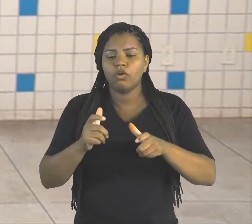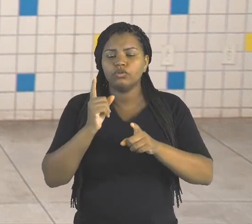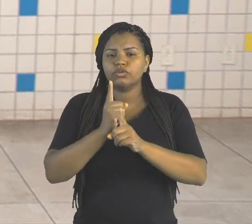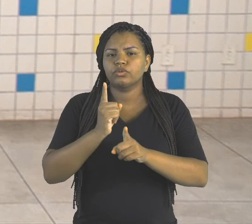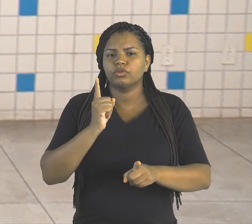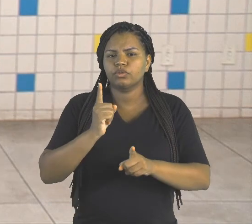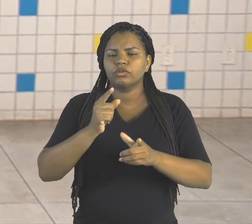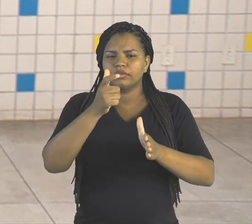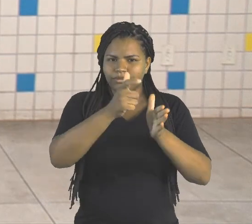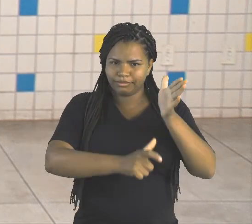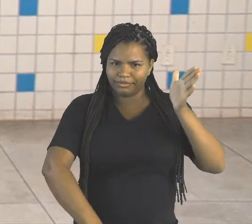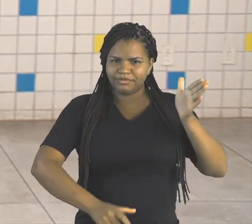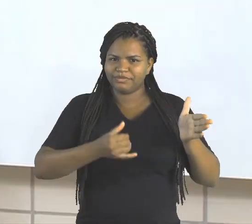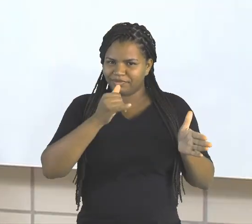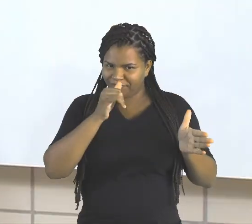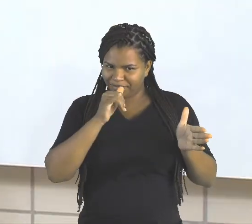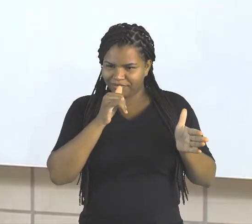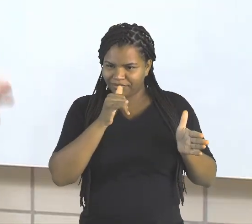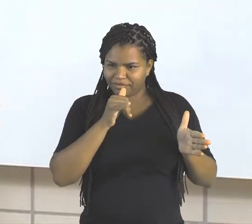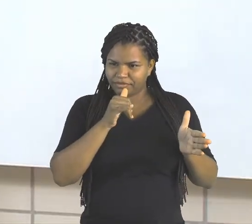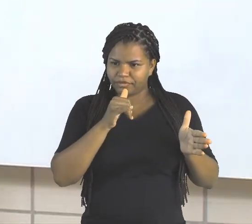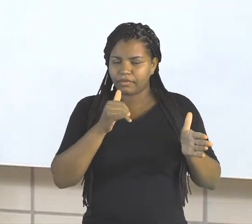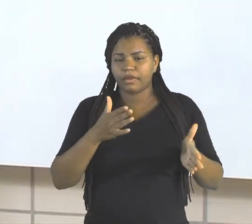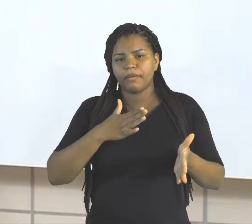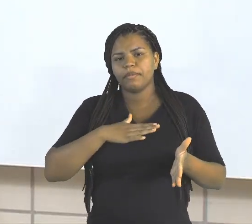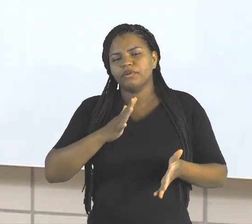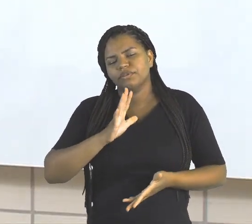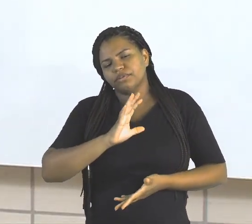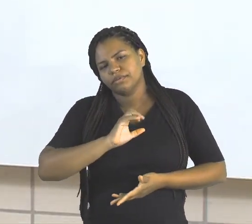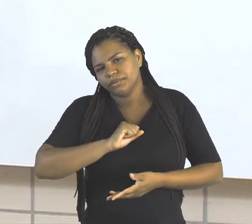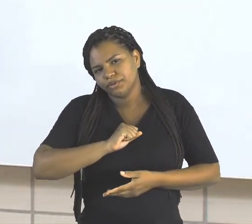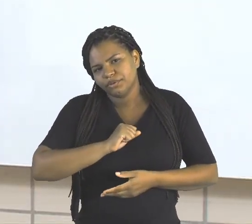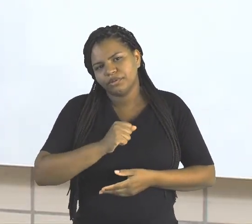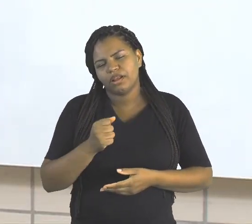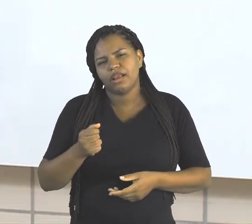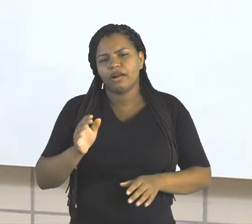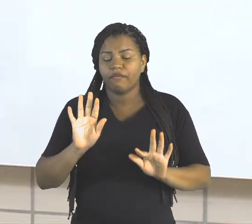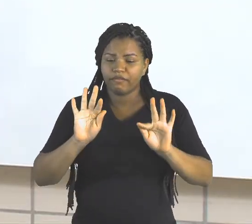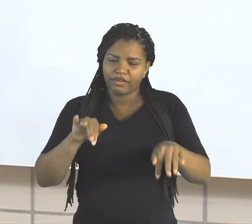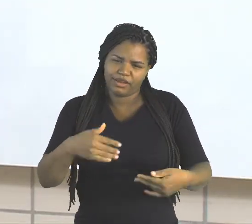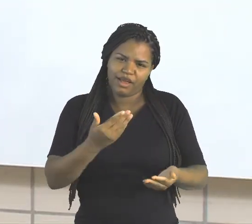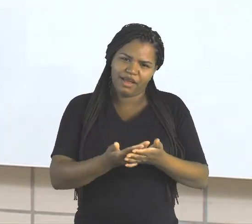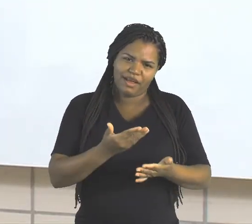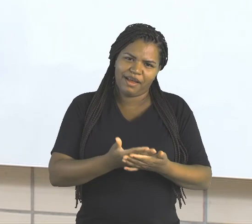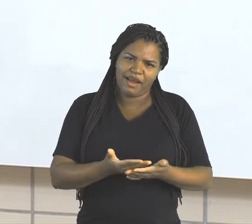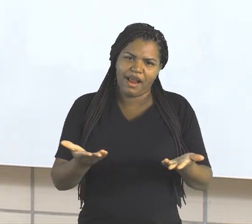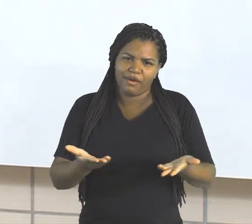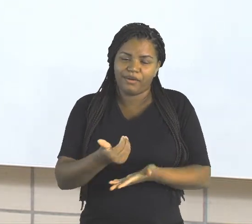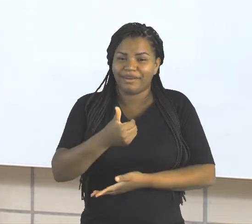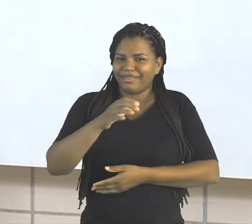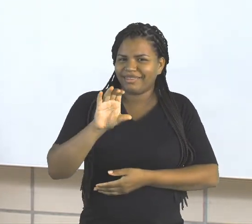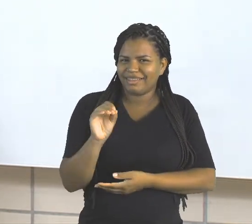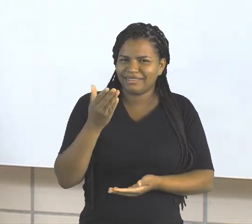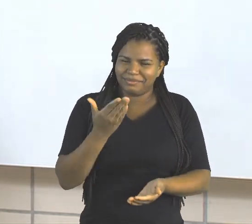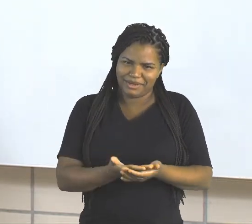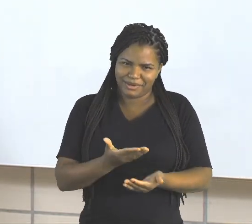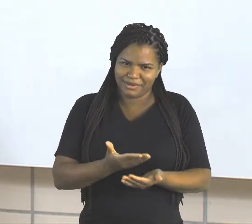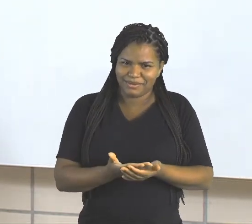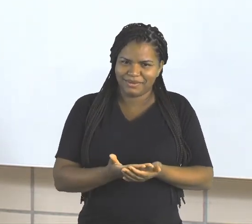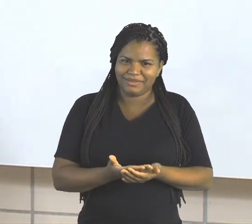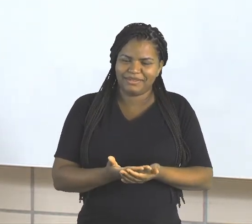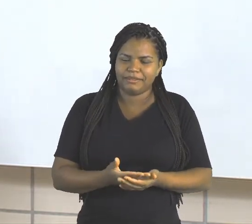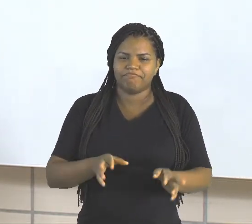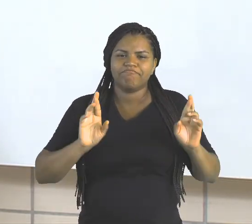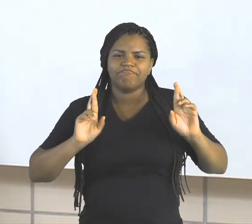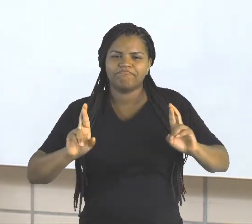sua conta de energia. Meus queridos, chegamos ao fim de mais uma aula, a nossa 10ª aula. Espero